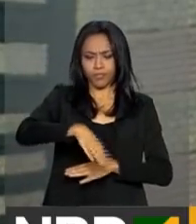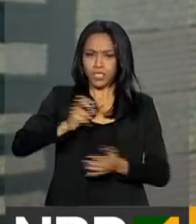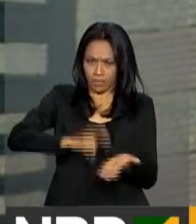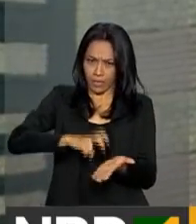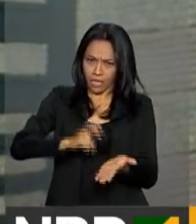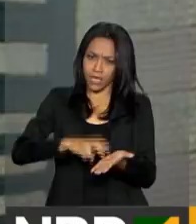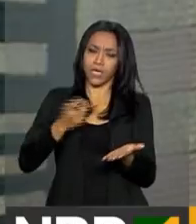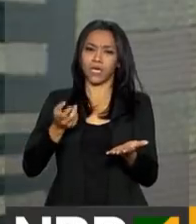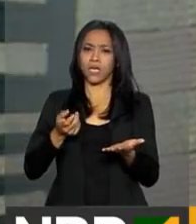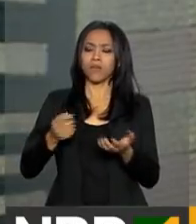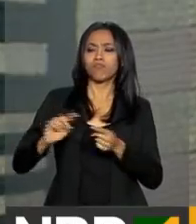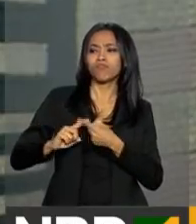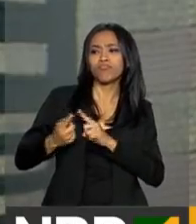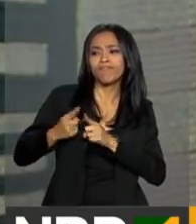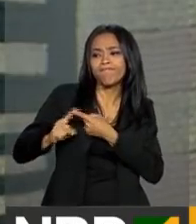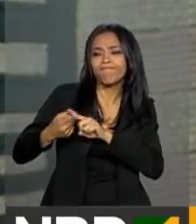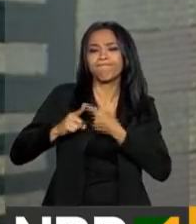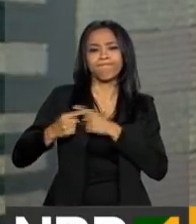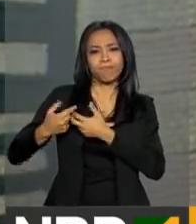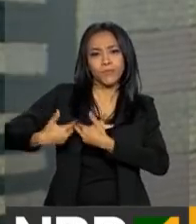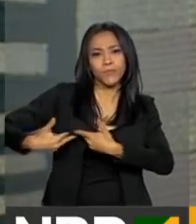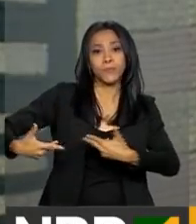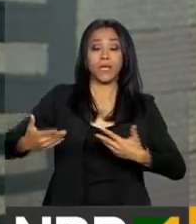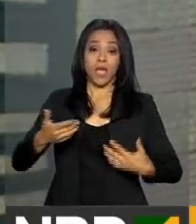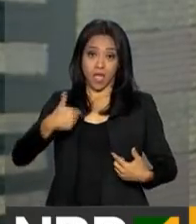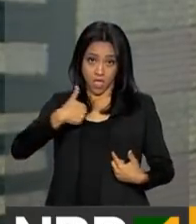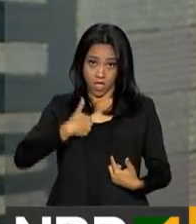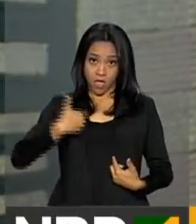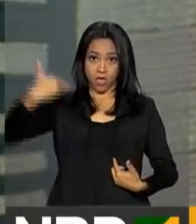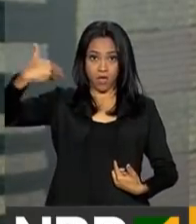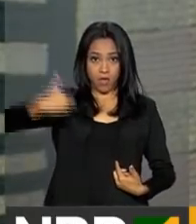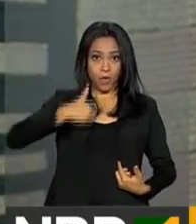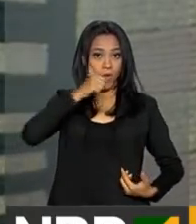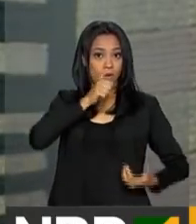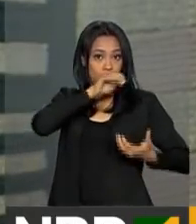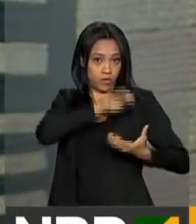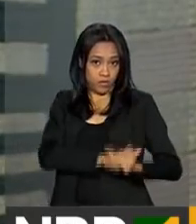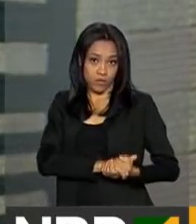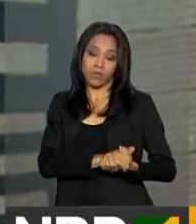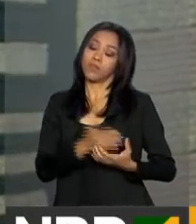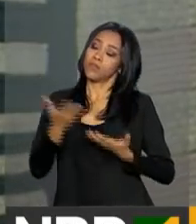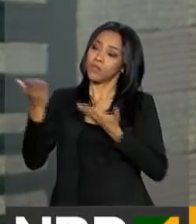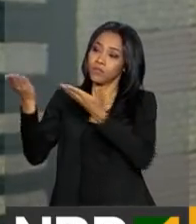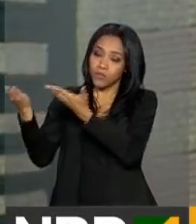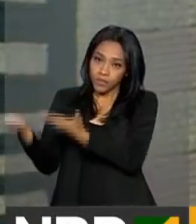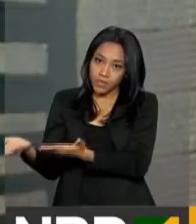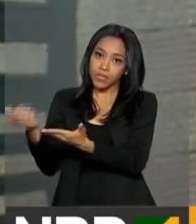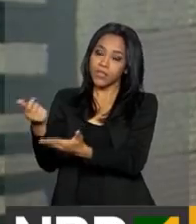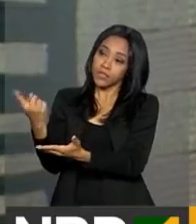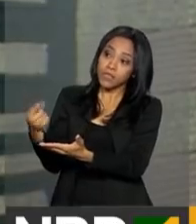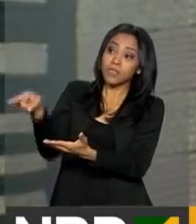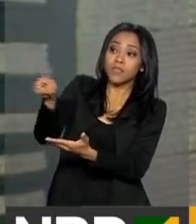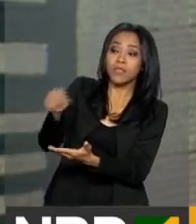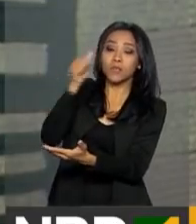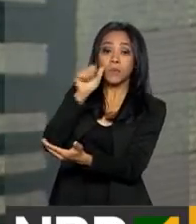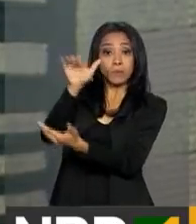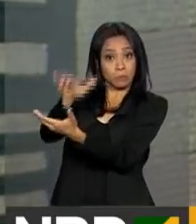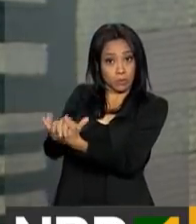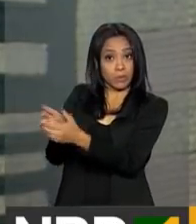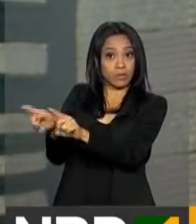dizer que é com grande satisfação que Marcela e eu acolhemos Vossa Excelência e a senhora Cecília